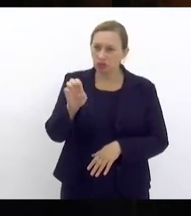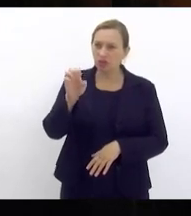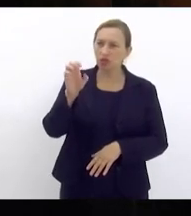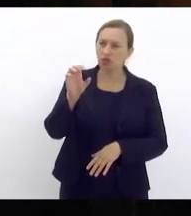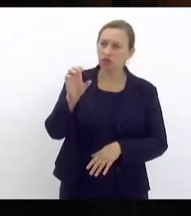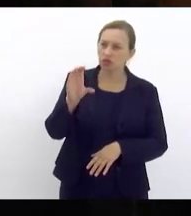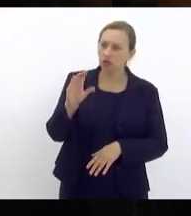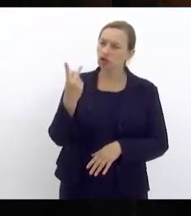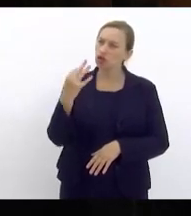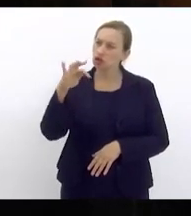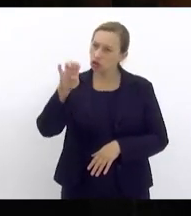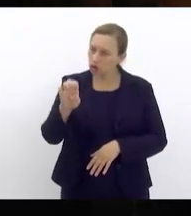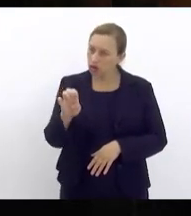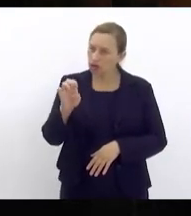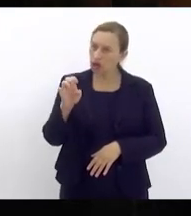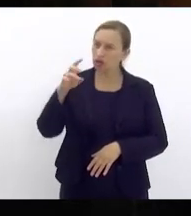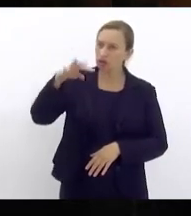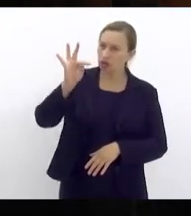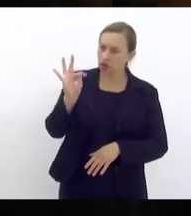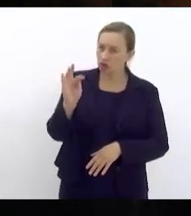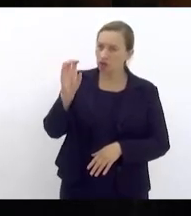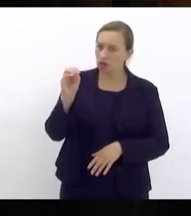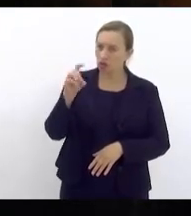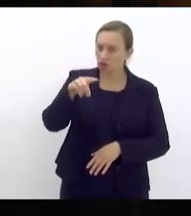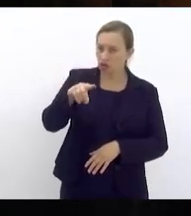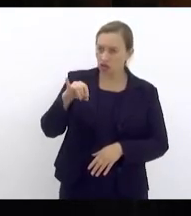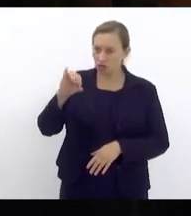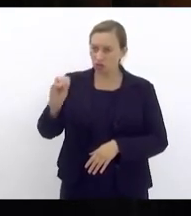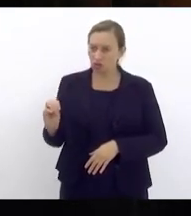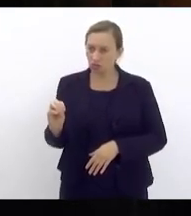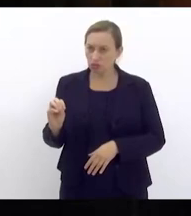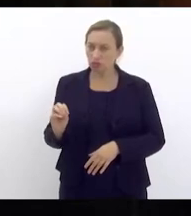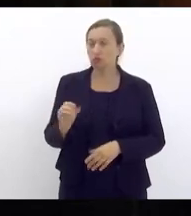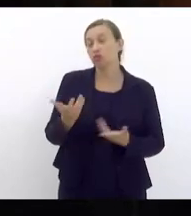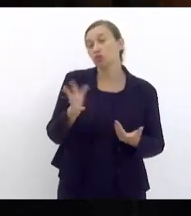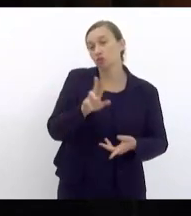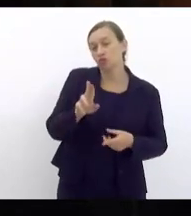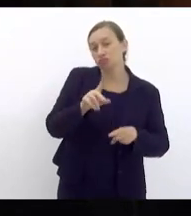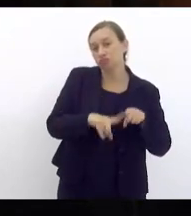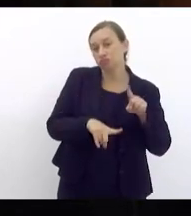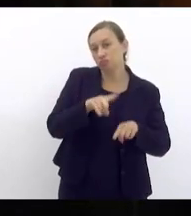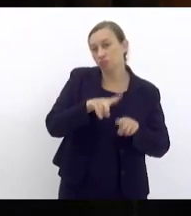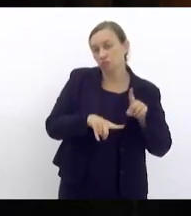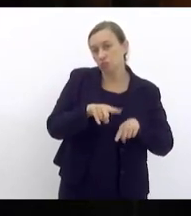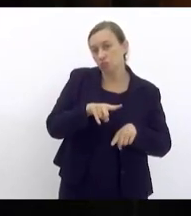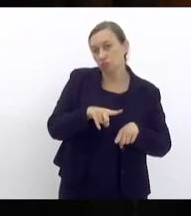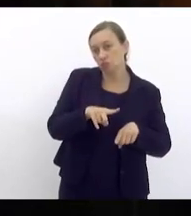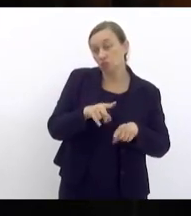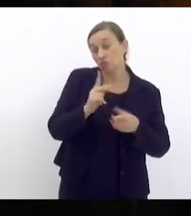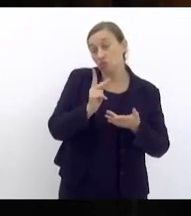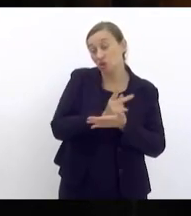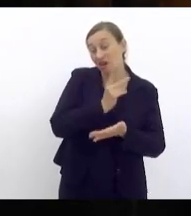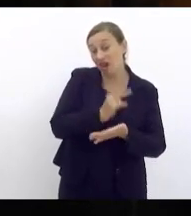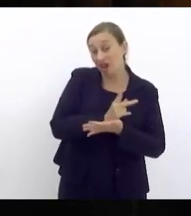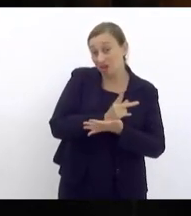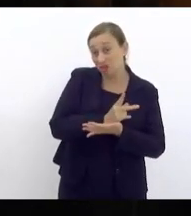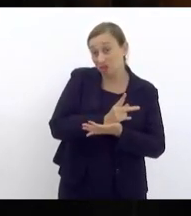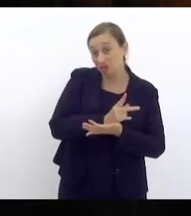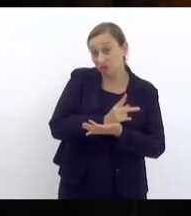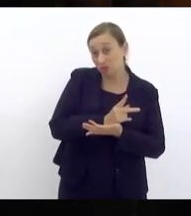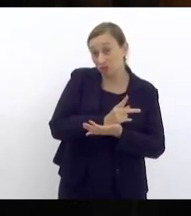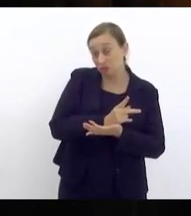diante da utilização de produtos e de enfim elementos inadequados